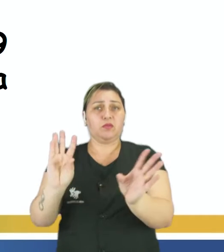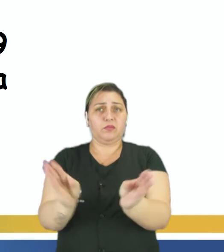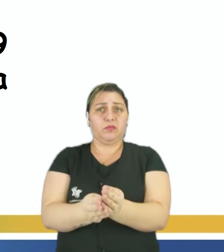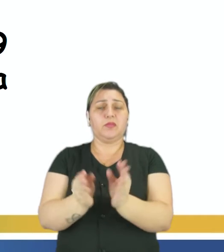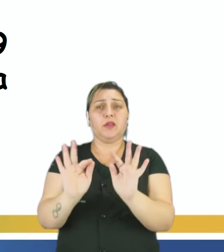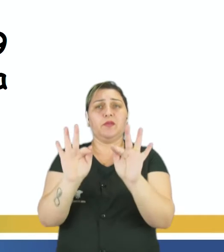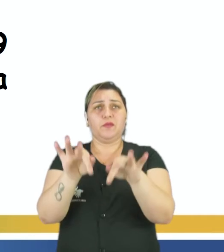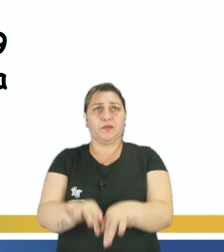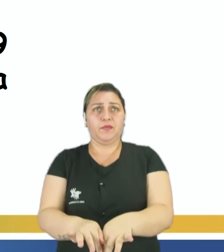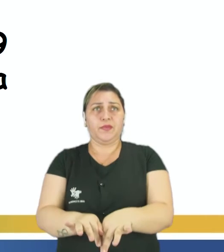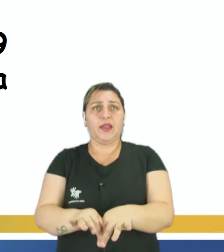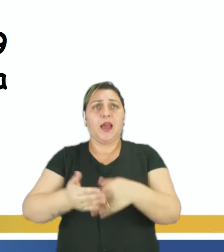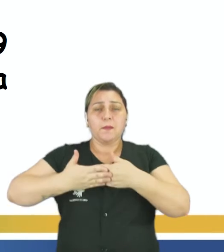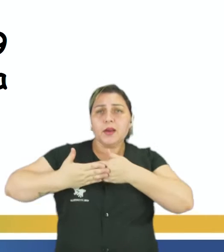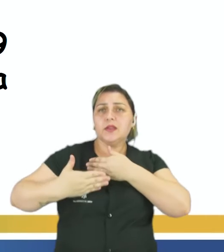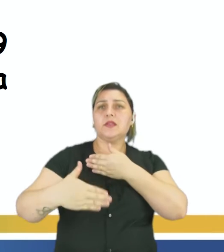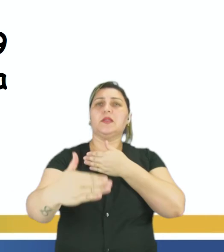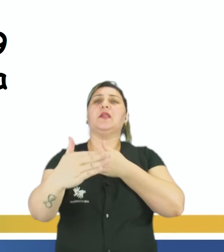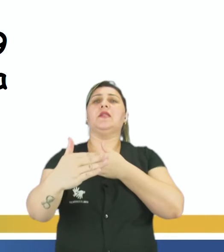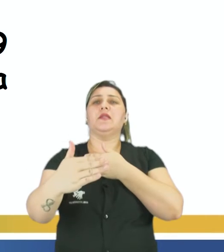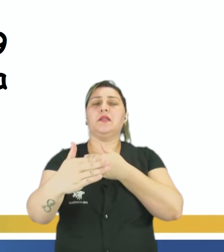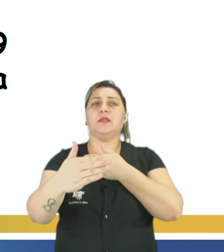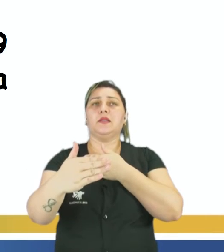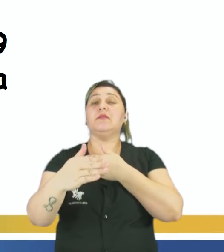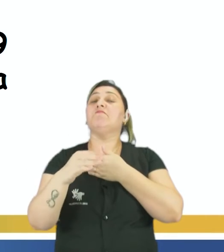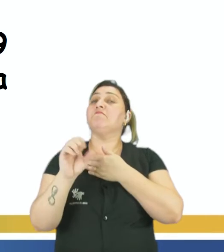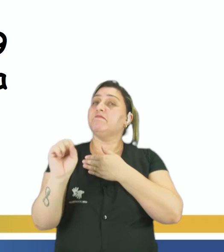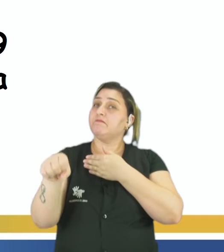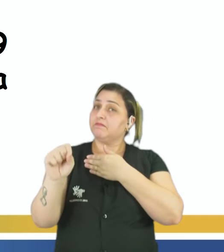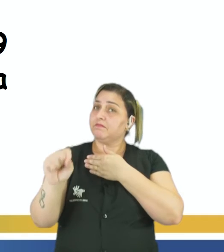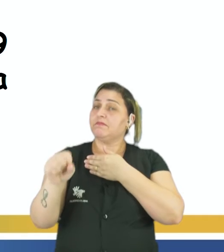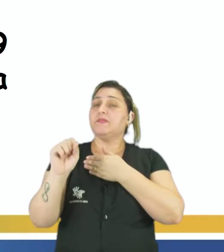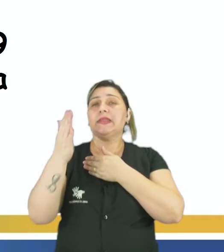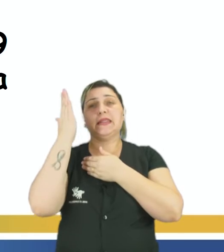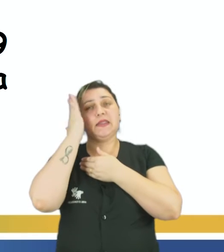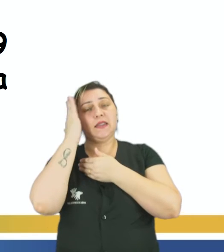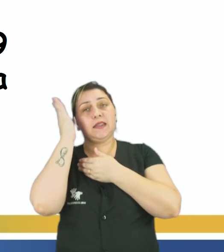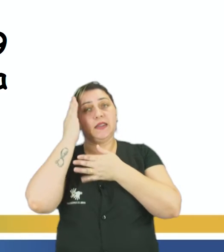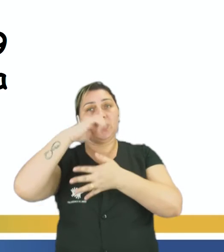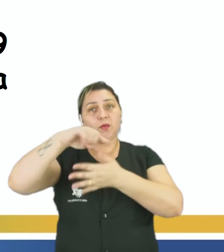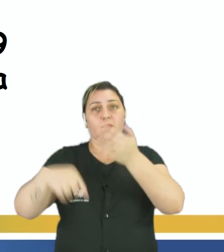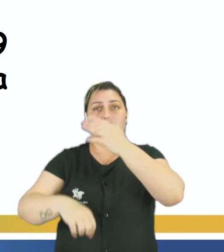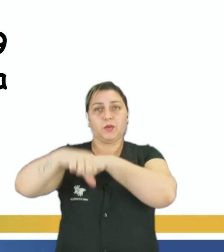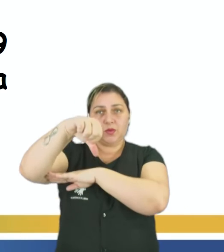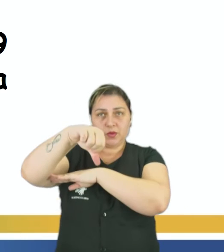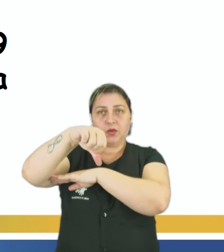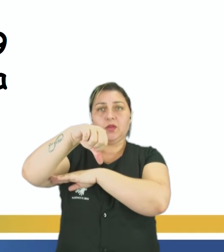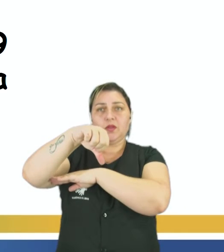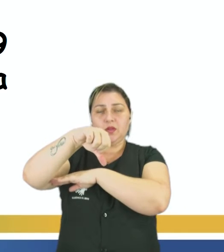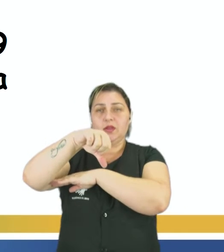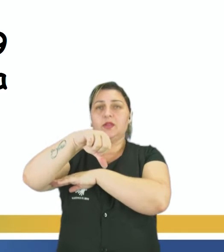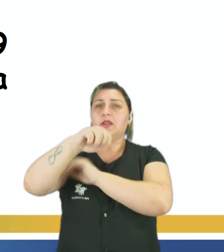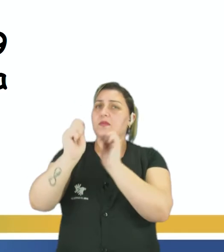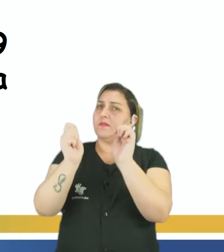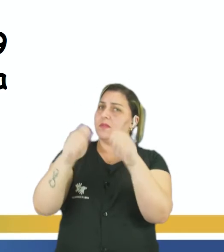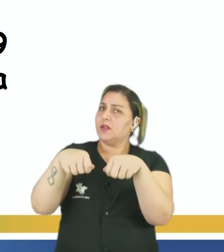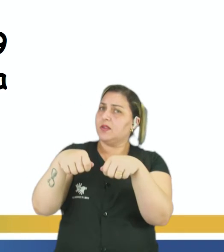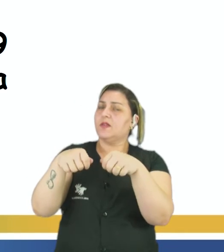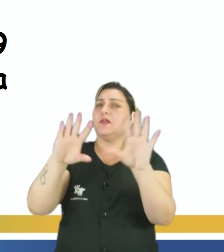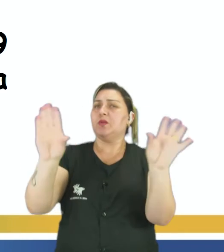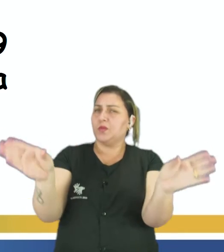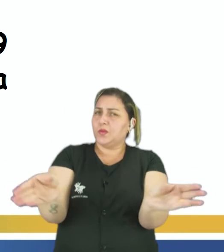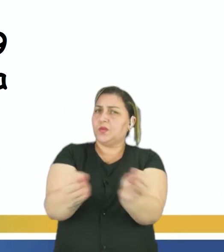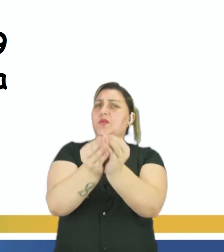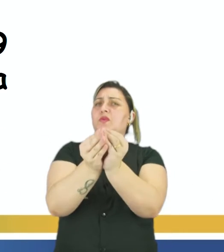conclusão. A partir daí, aí sim, entendendo esses 9 passos, você será capaz de fazer uma